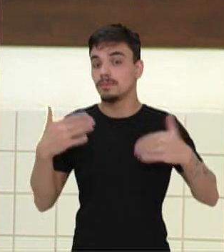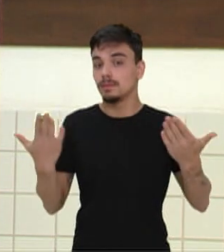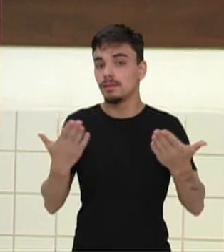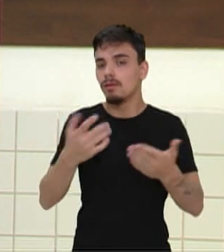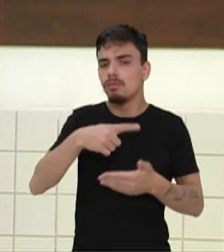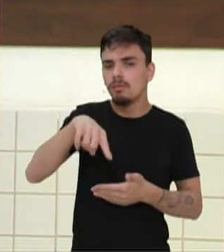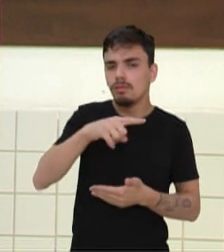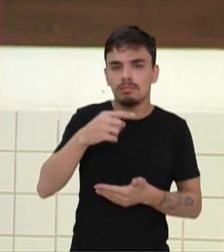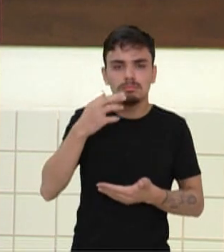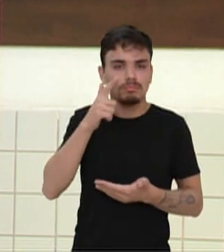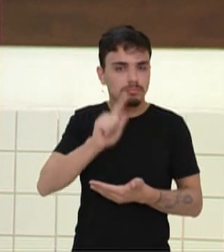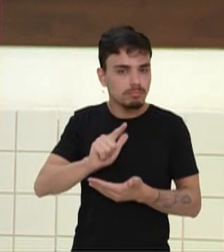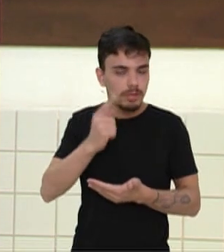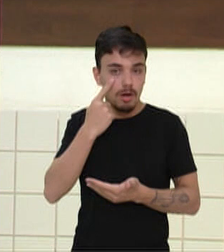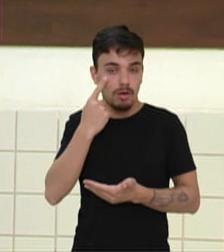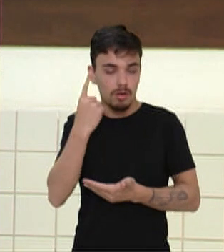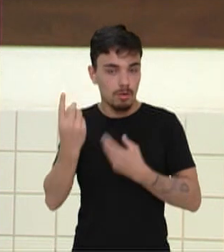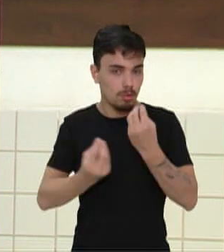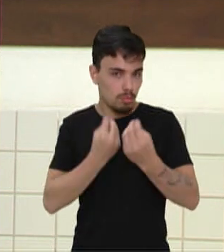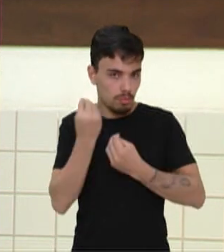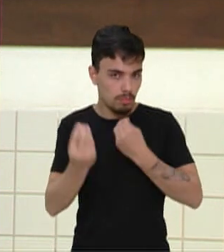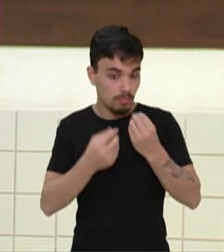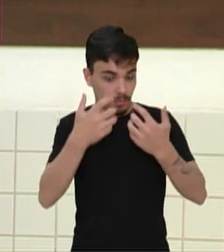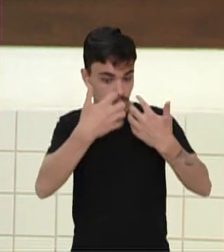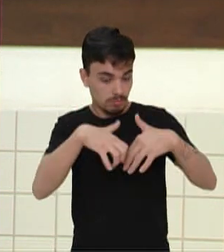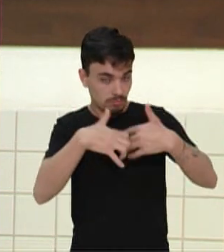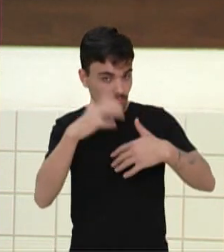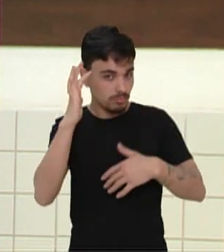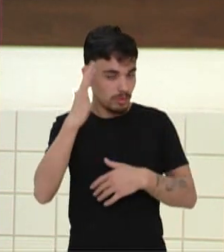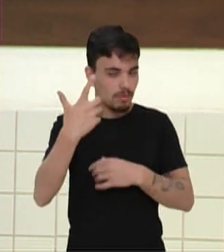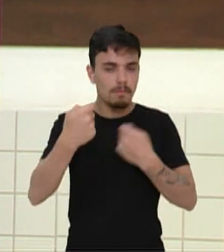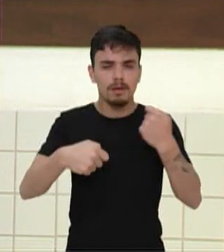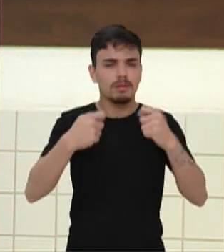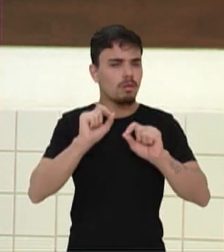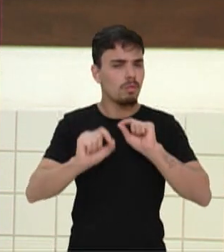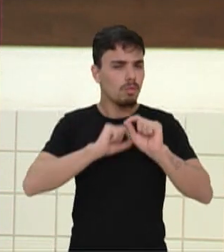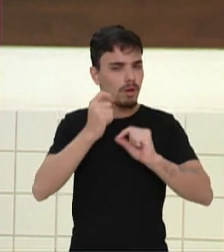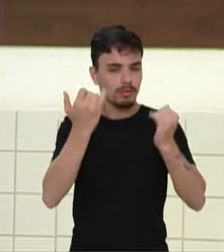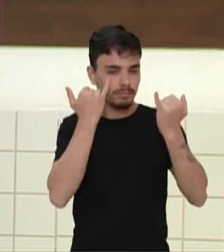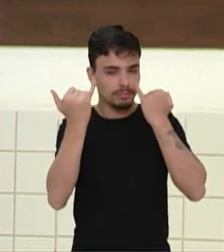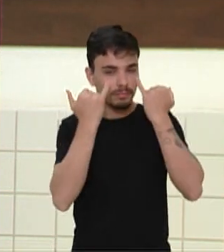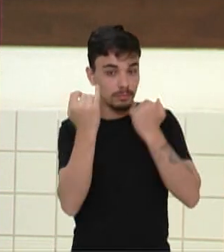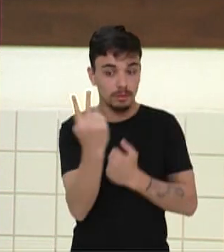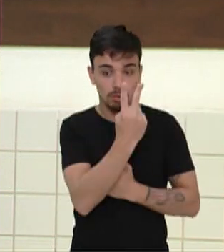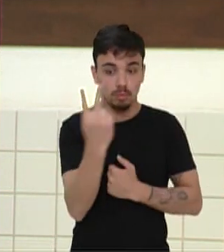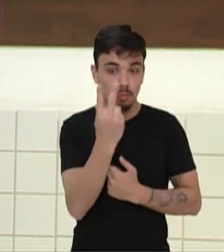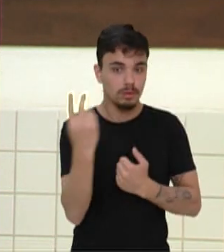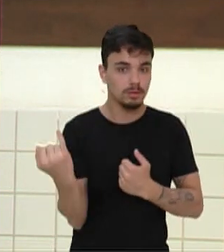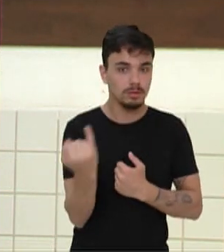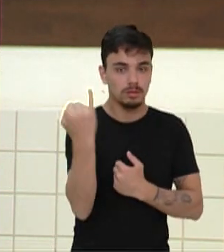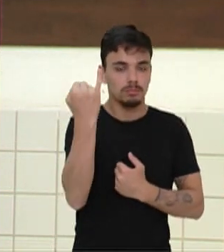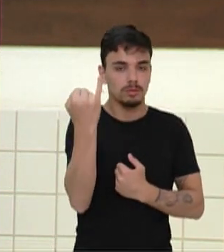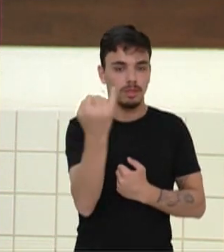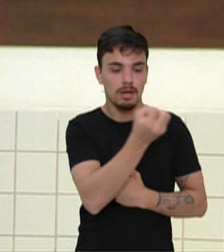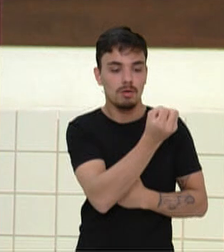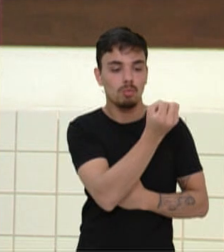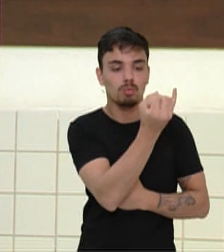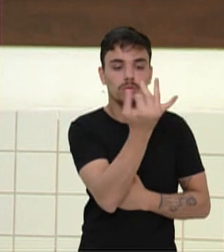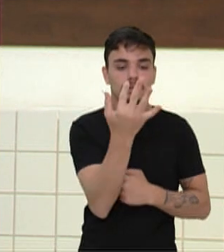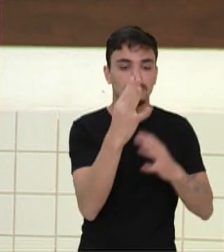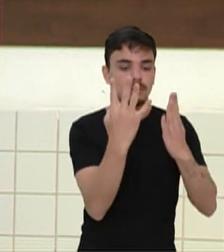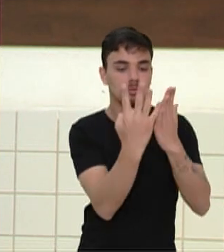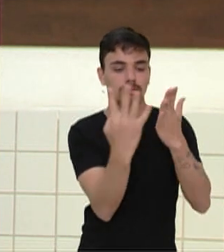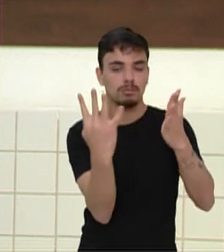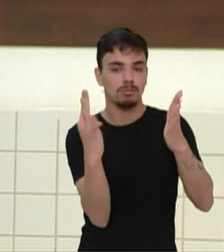Então, pessoal, conseguiram? Veja, para resolver esse, você precisa de duas informações importantes, que é a quantidade de cerca que